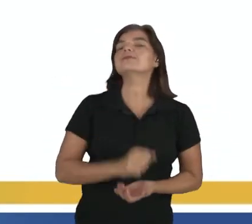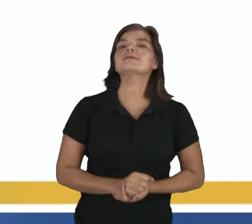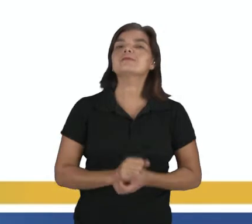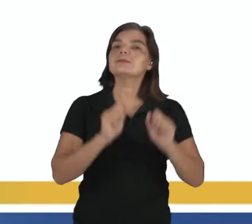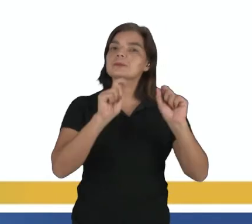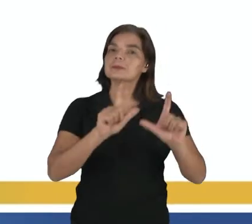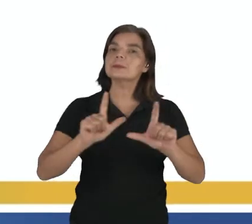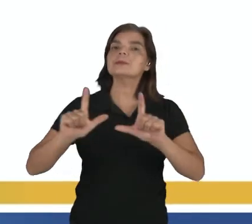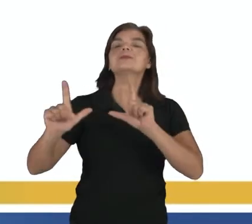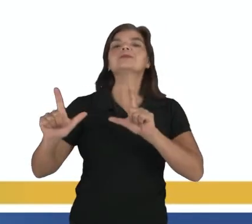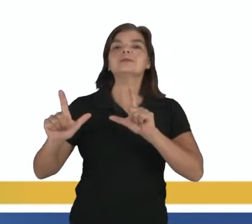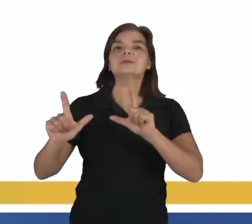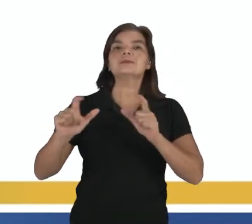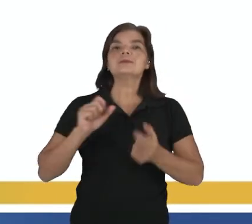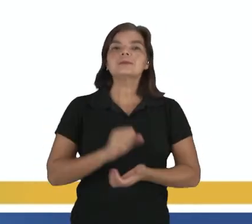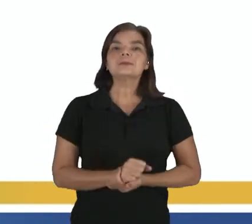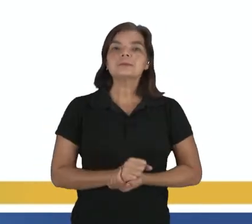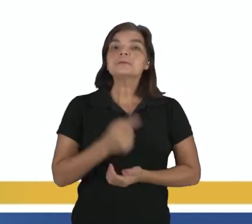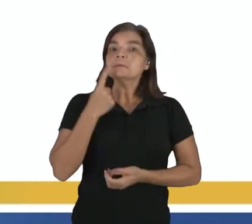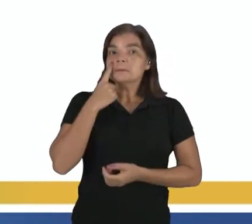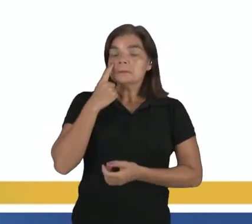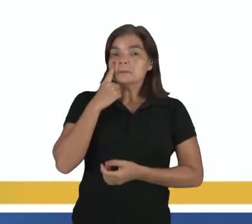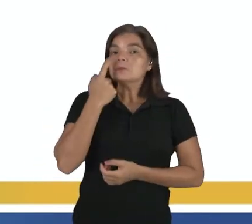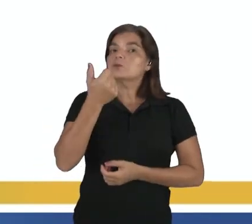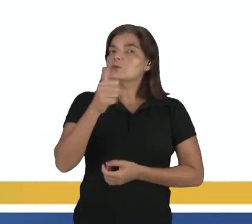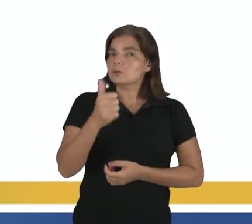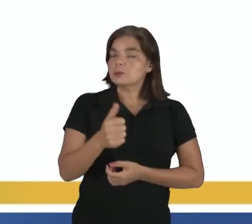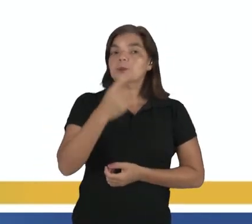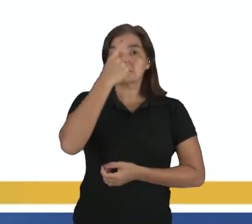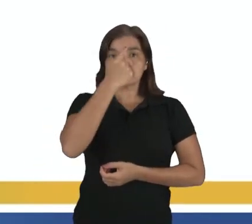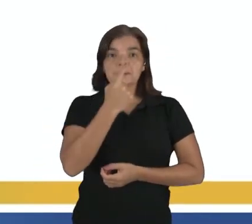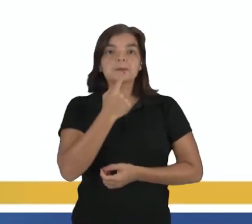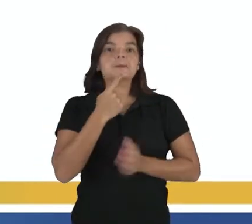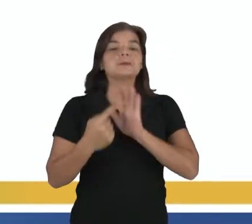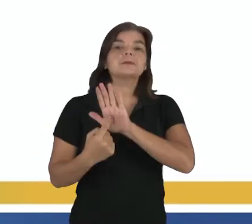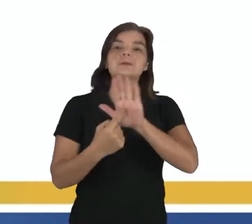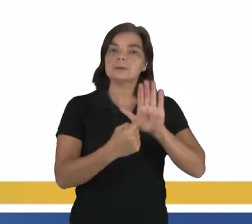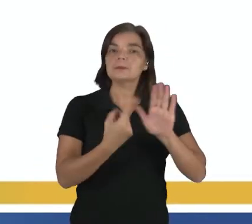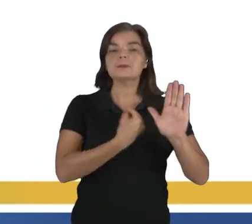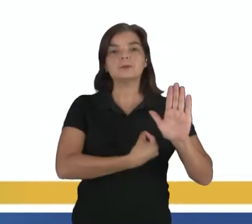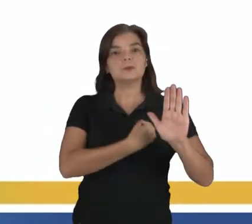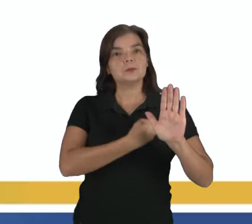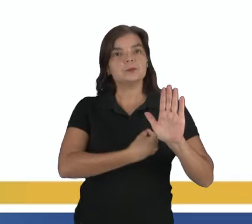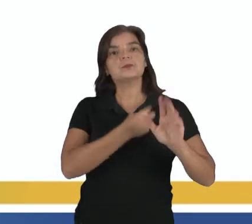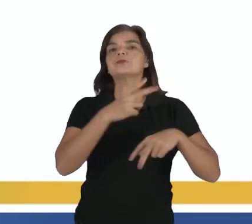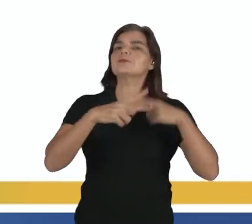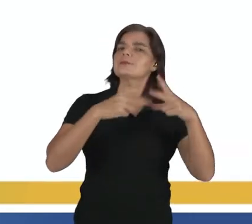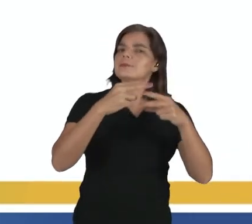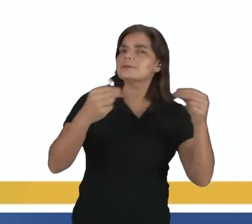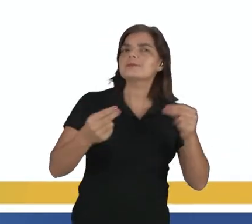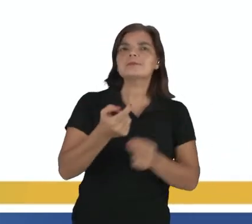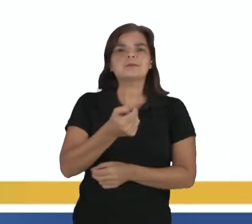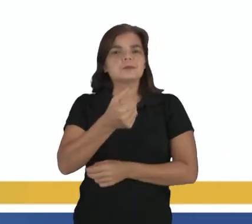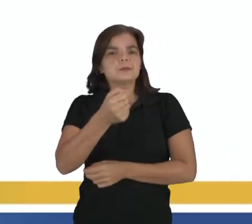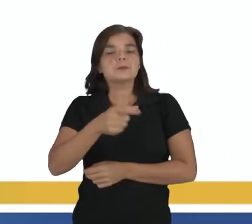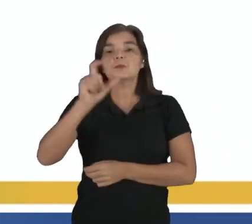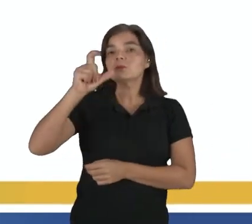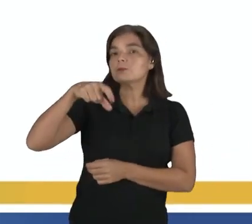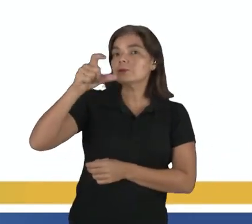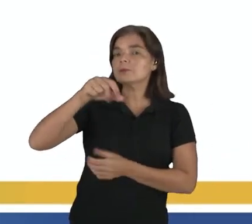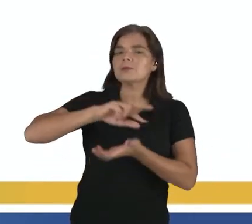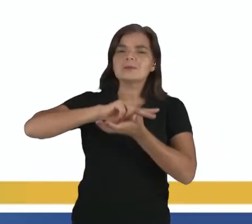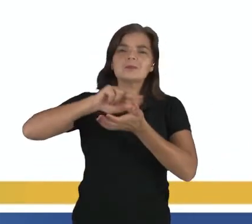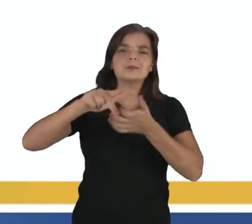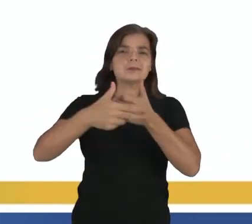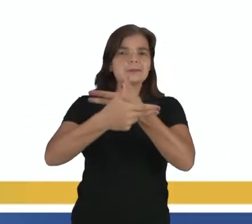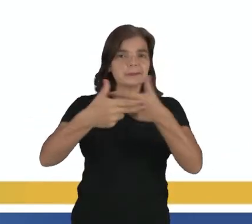em tela, né? Vocês podem verificar que a imagem mostra presente, moeda, cartão de crédito,